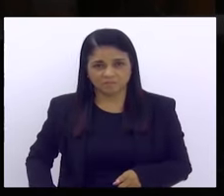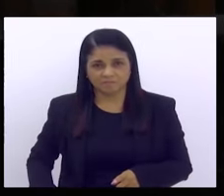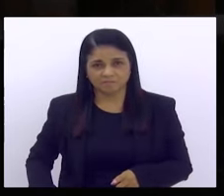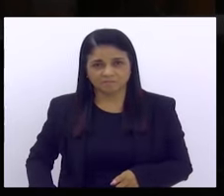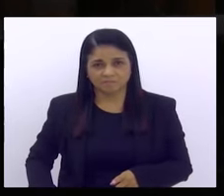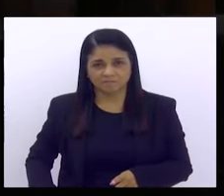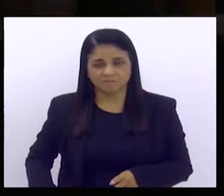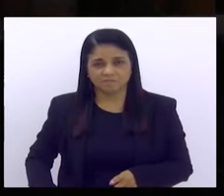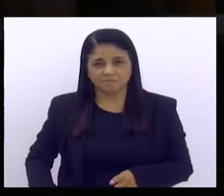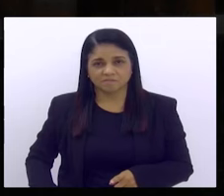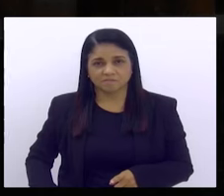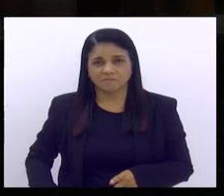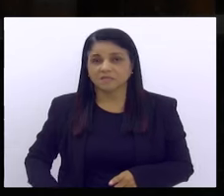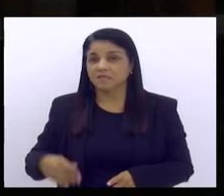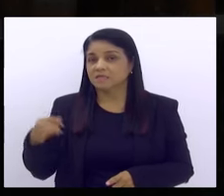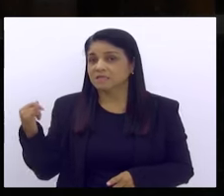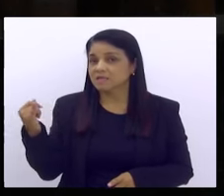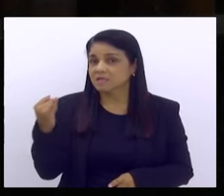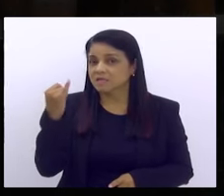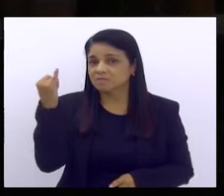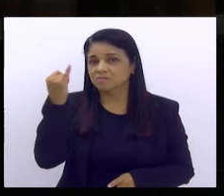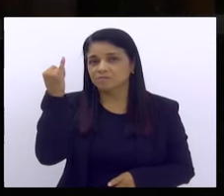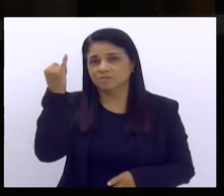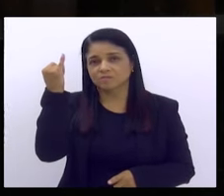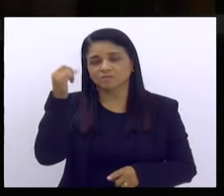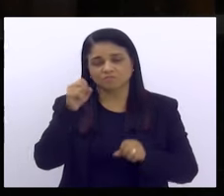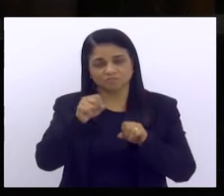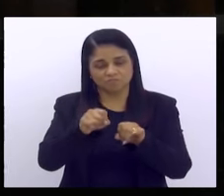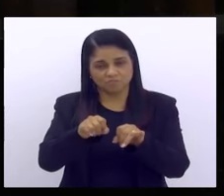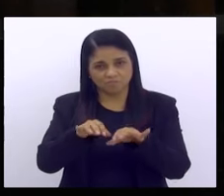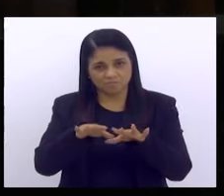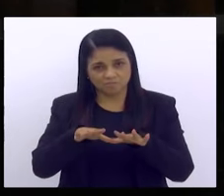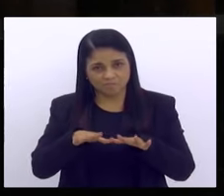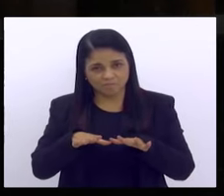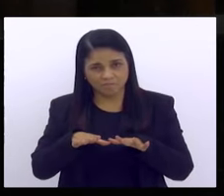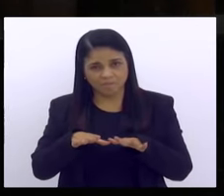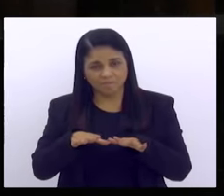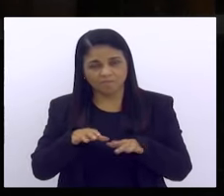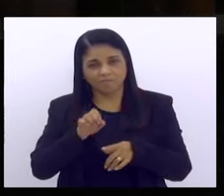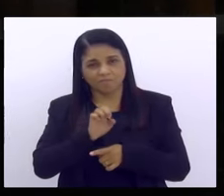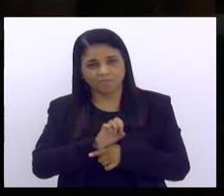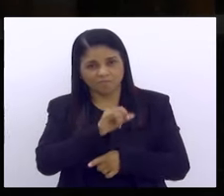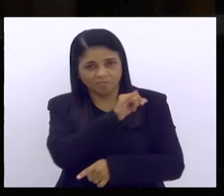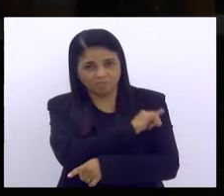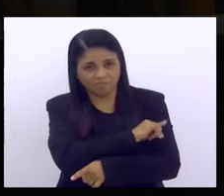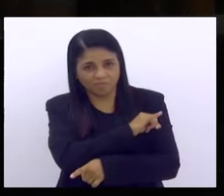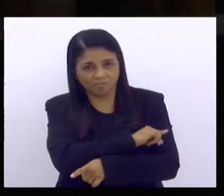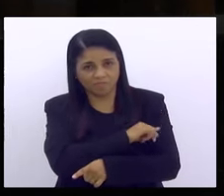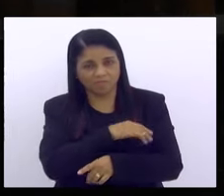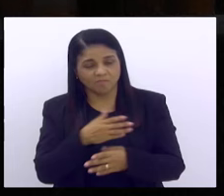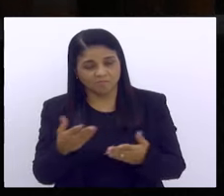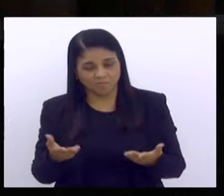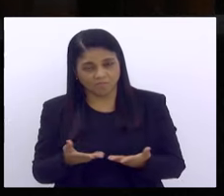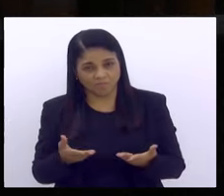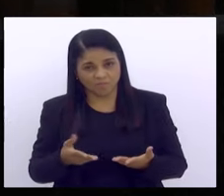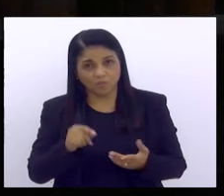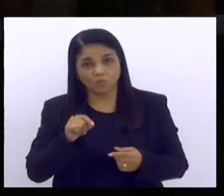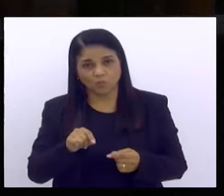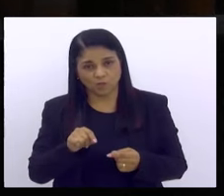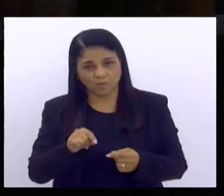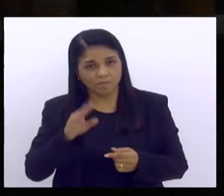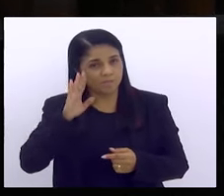as peças mais importantes para o parlamento fluminense estão na casa, que é o